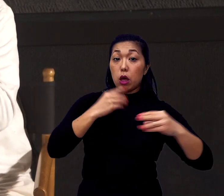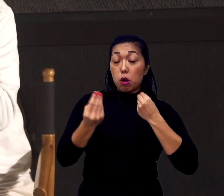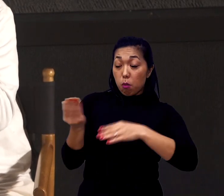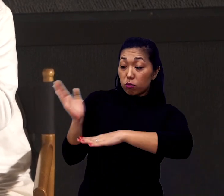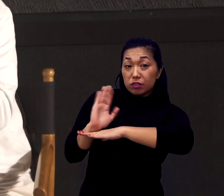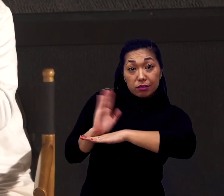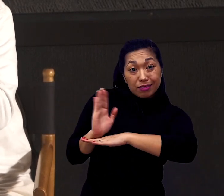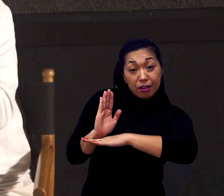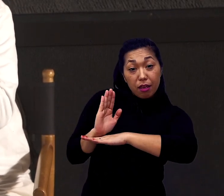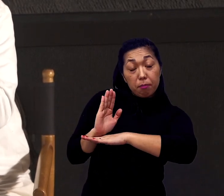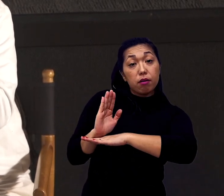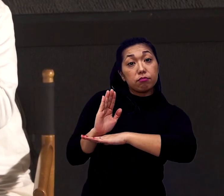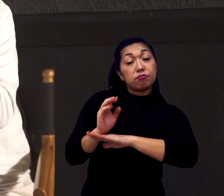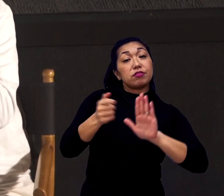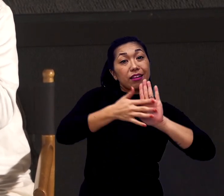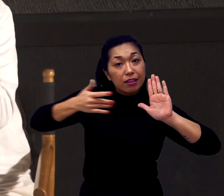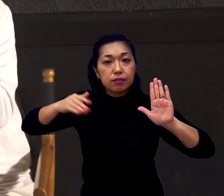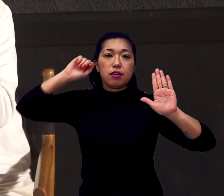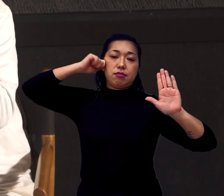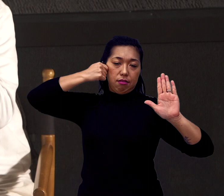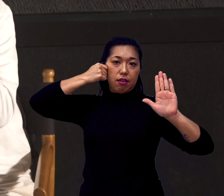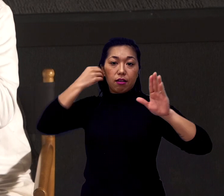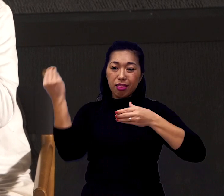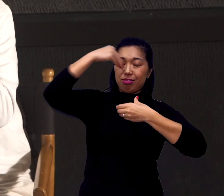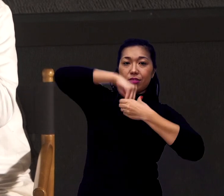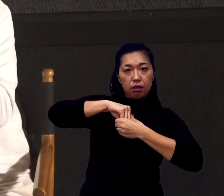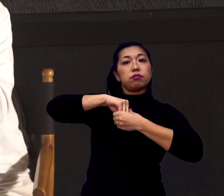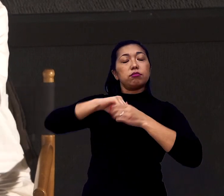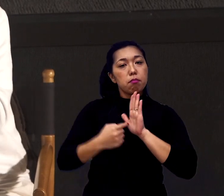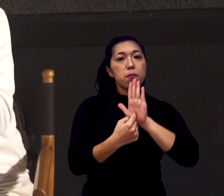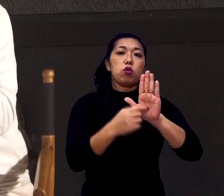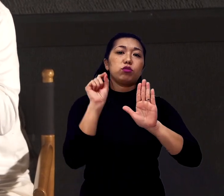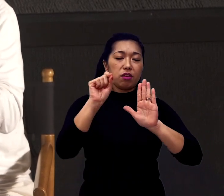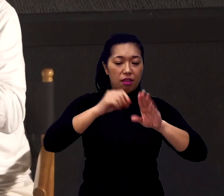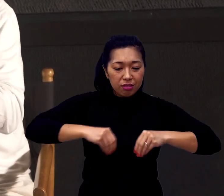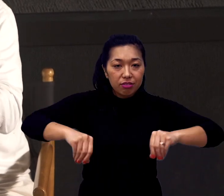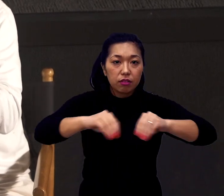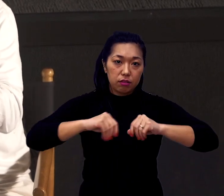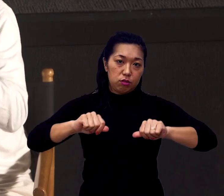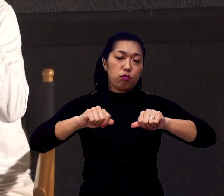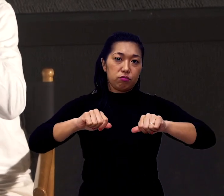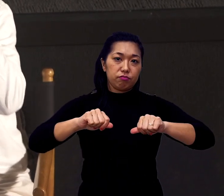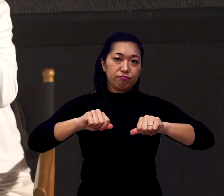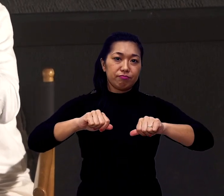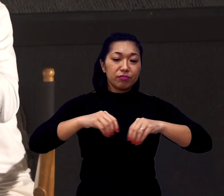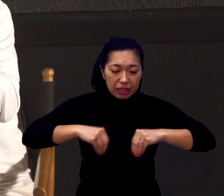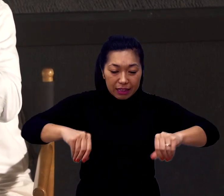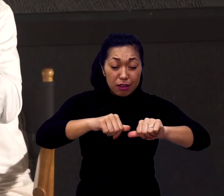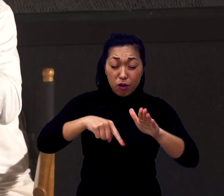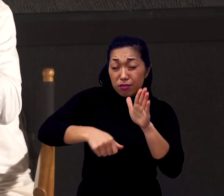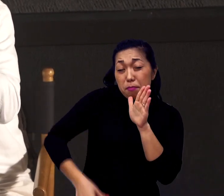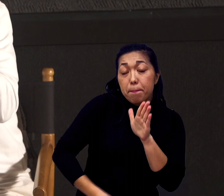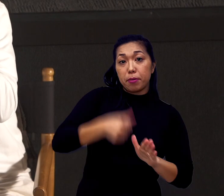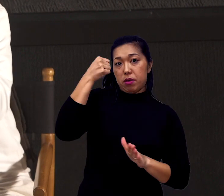de uma estética negra, né, ele começa trazendo uma história de território. Ele começa pelo